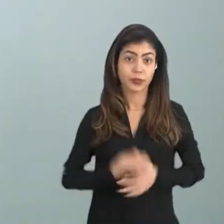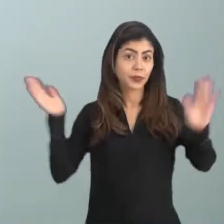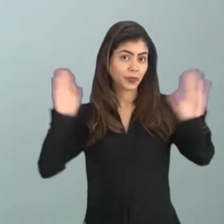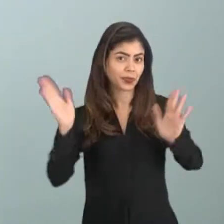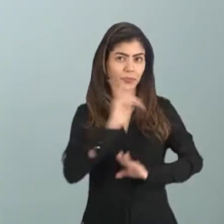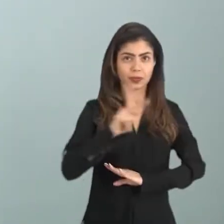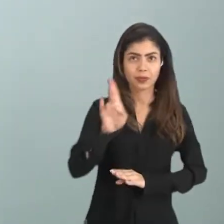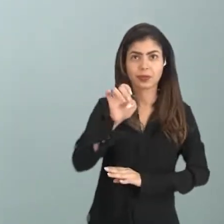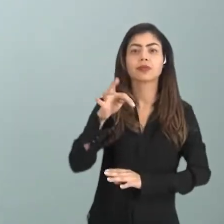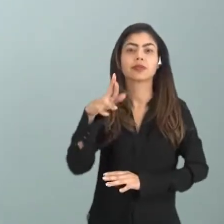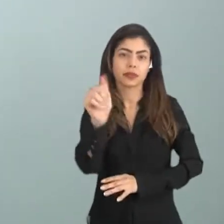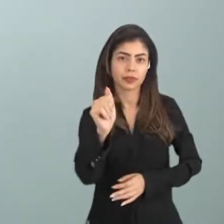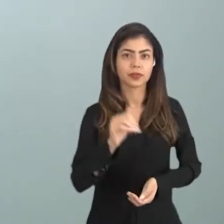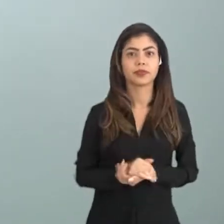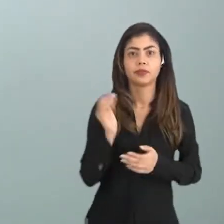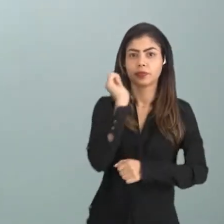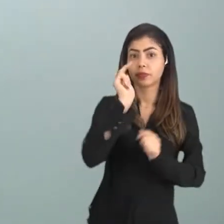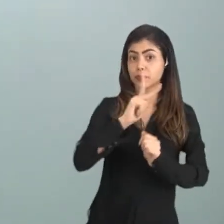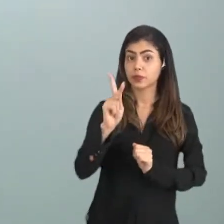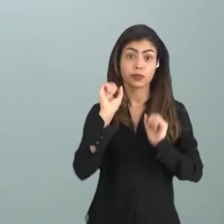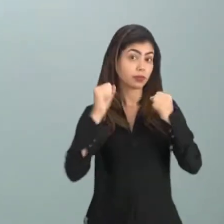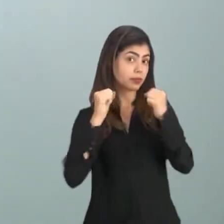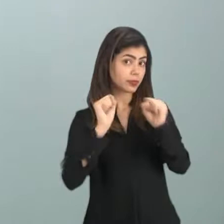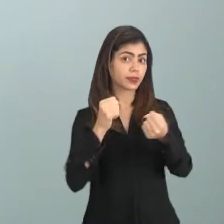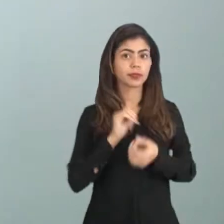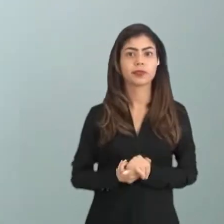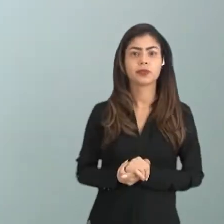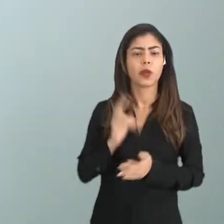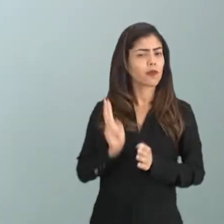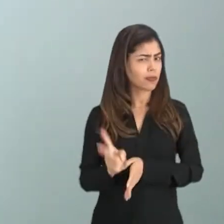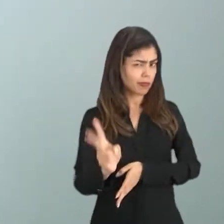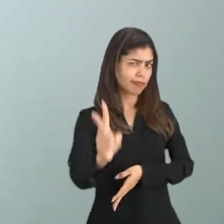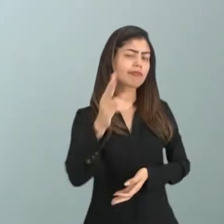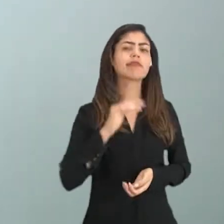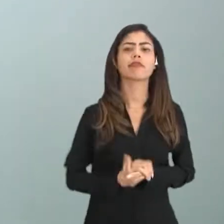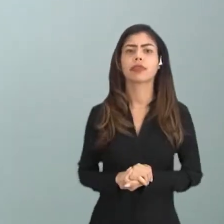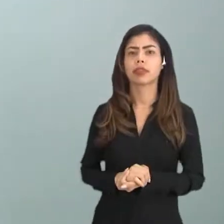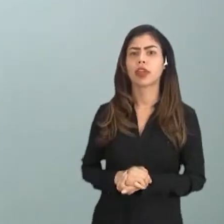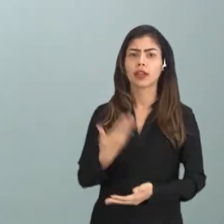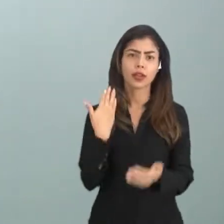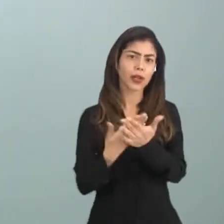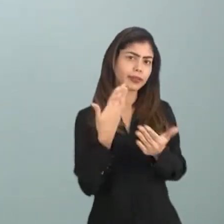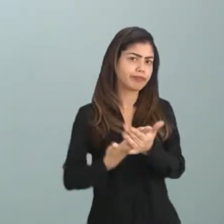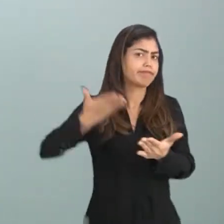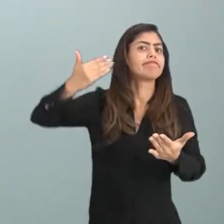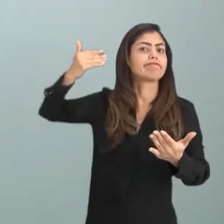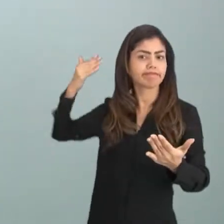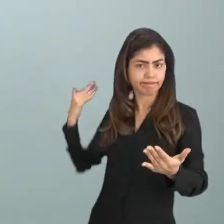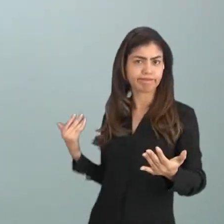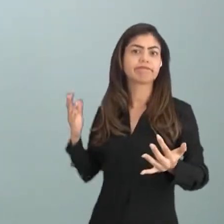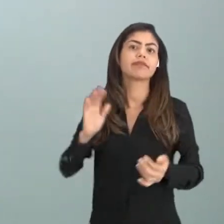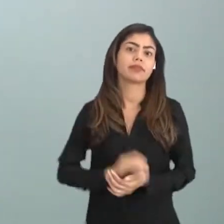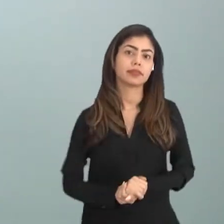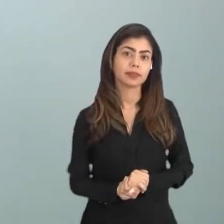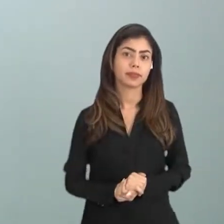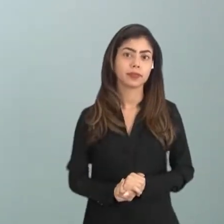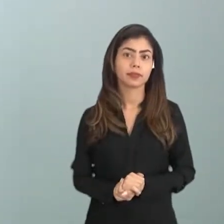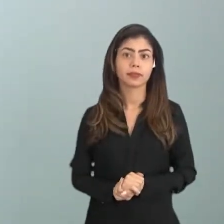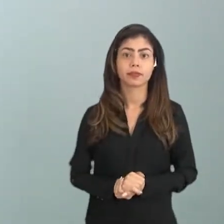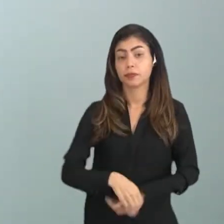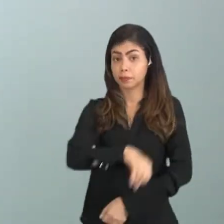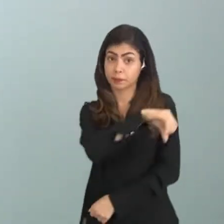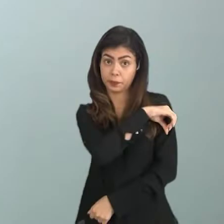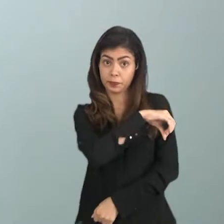Olá, sou a professora Estela, professora de Educação Física, e dando continuidade às nossas aulas anteriores, para o